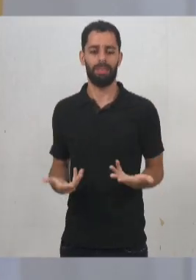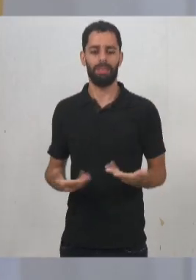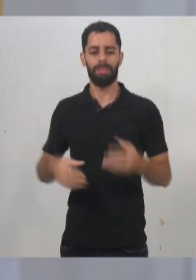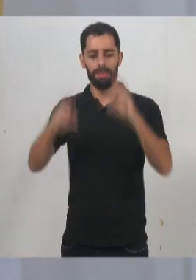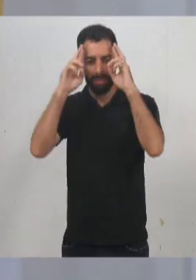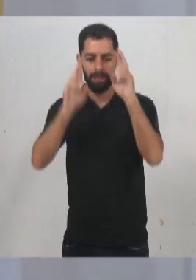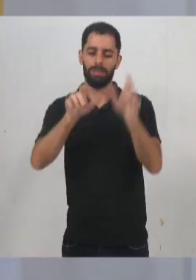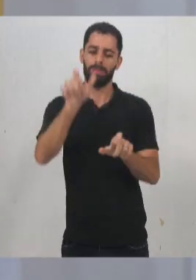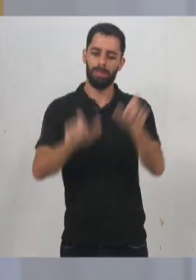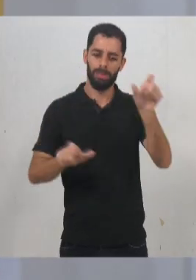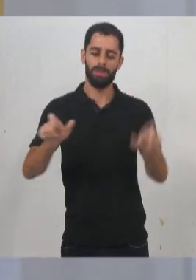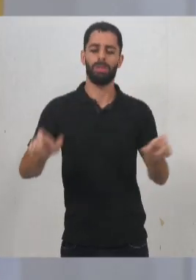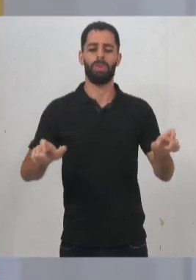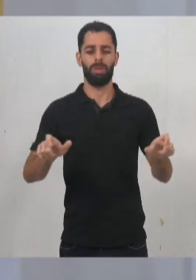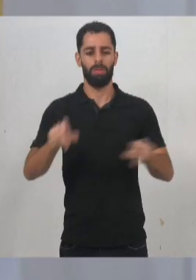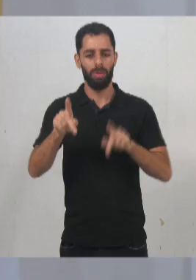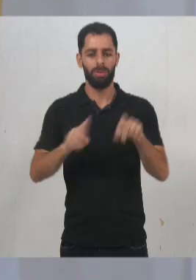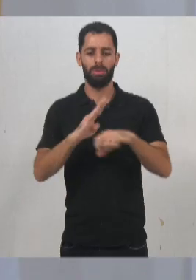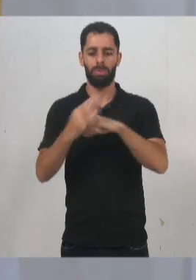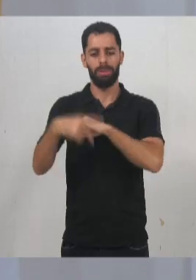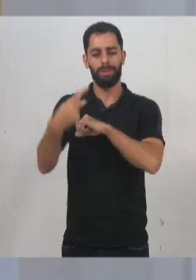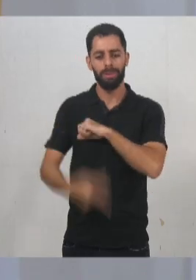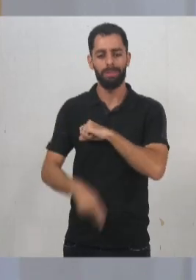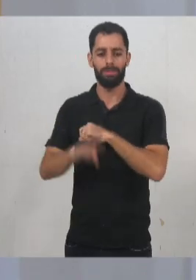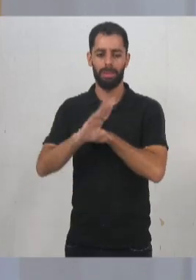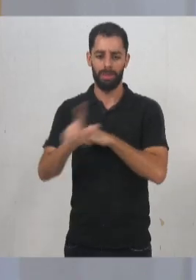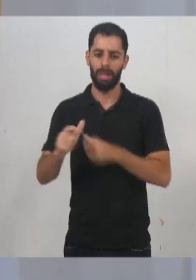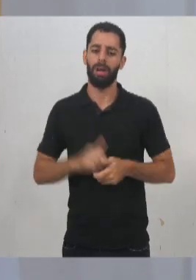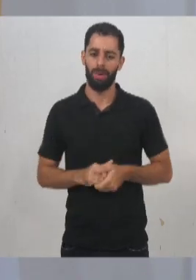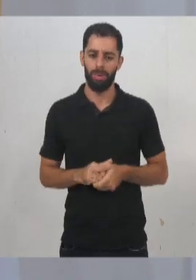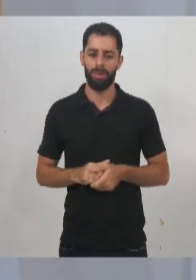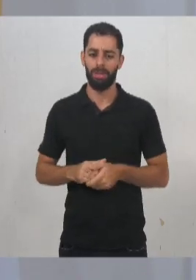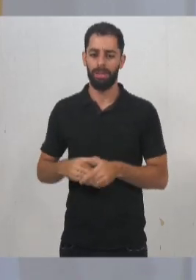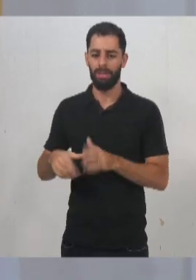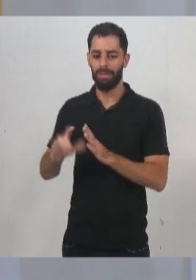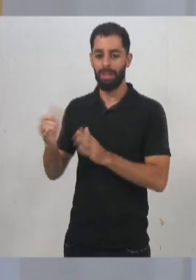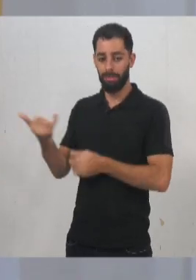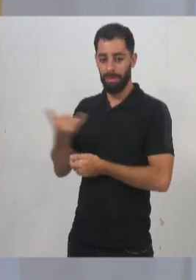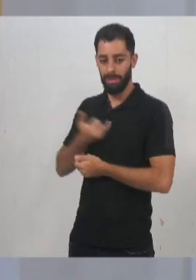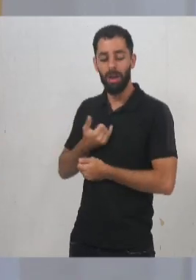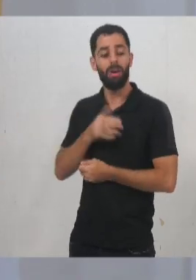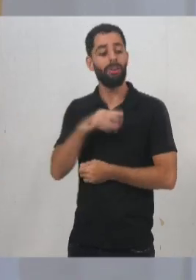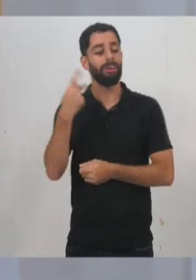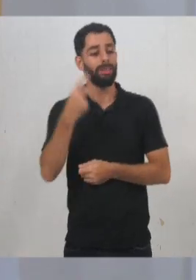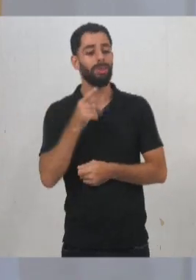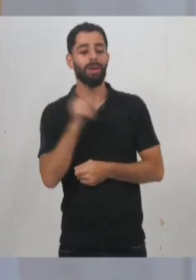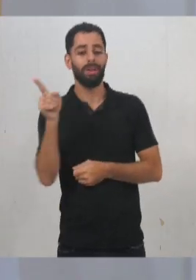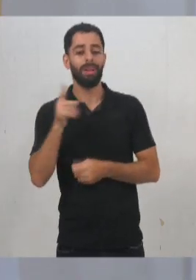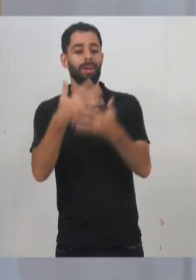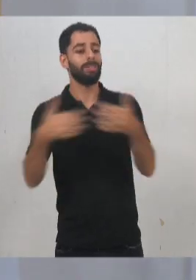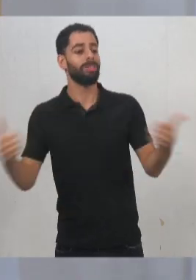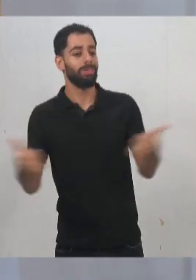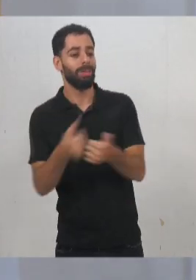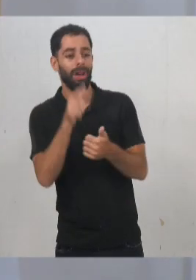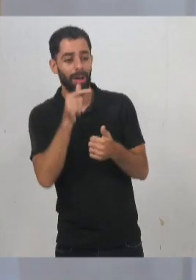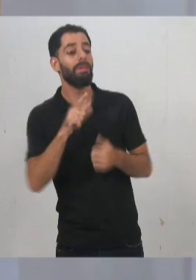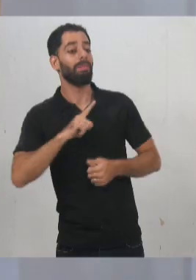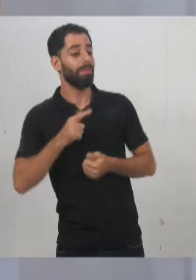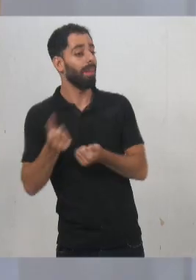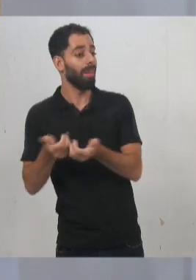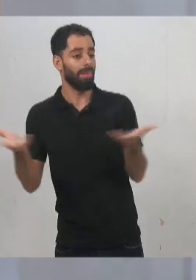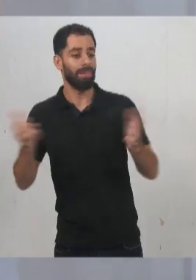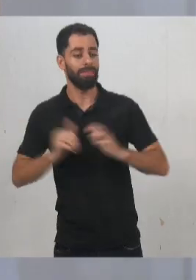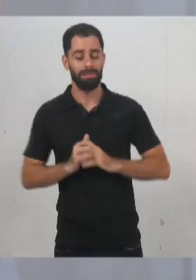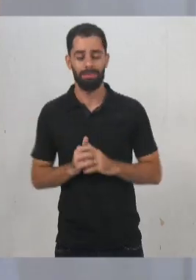respeito ao povo dos bairros da nossa cidade agora a pouco recebi a mensagem pois é Vereador lá nos pavilhões de aer não deve estar faltando